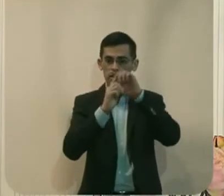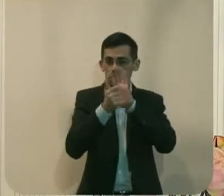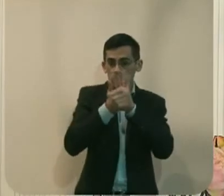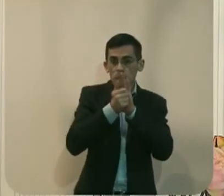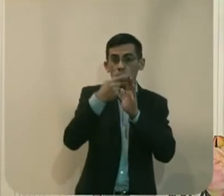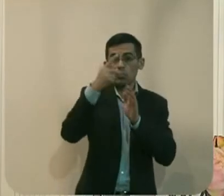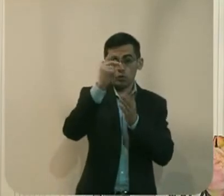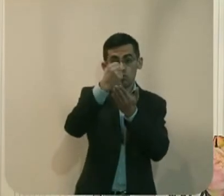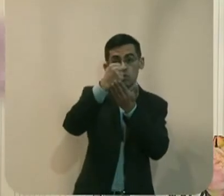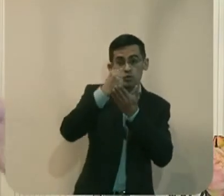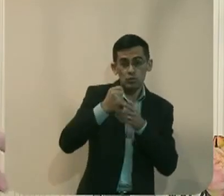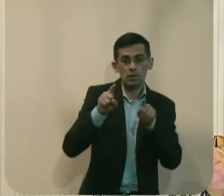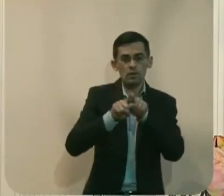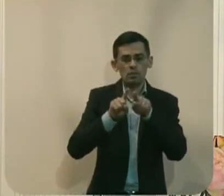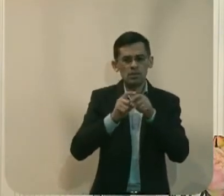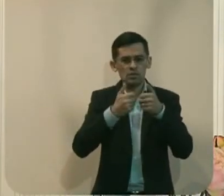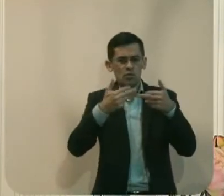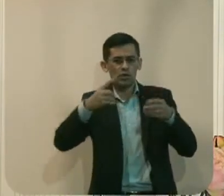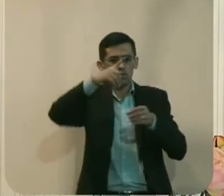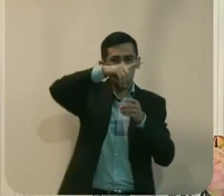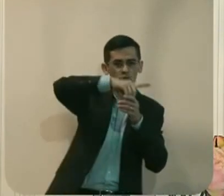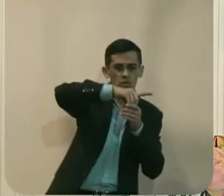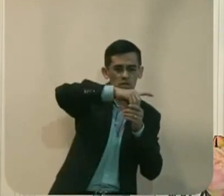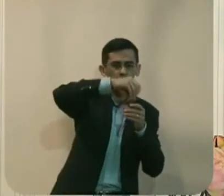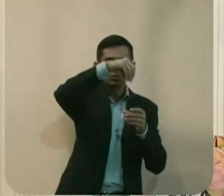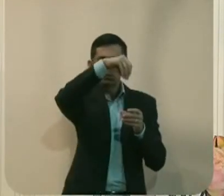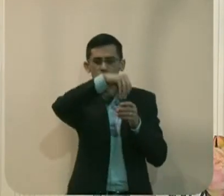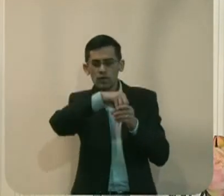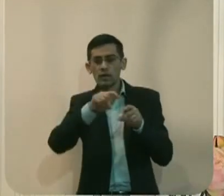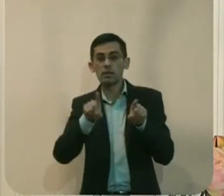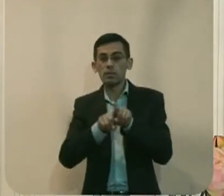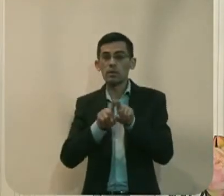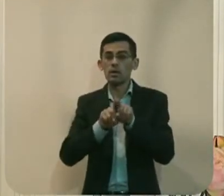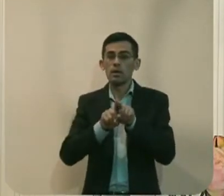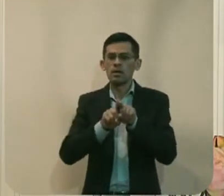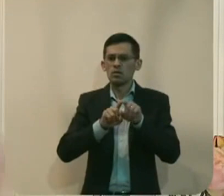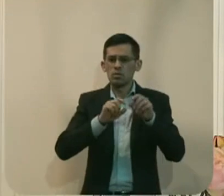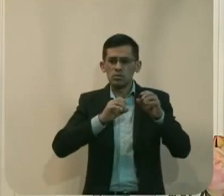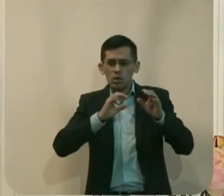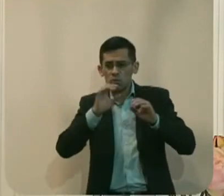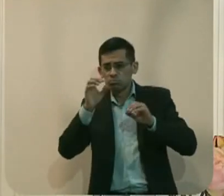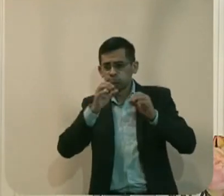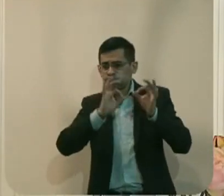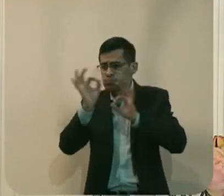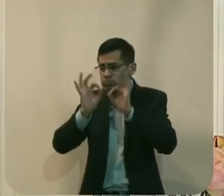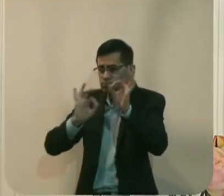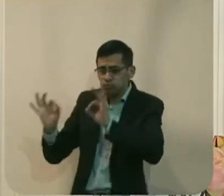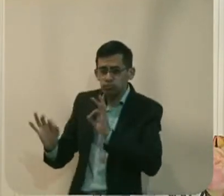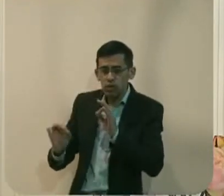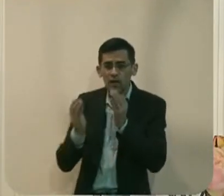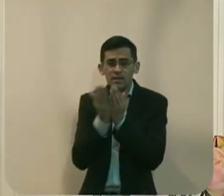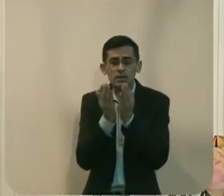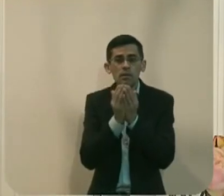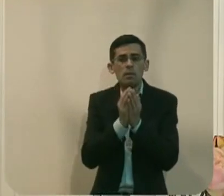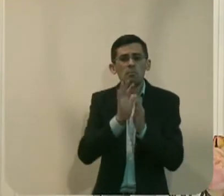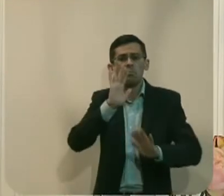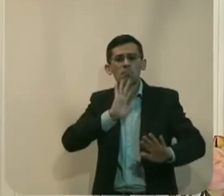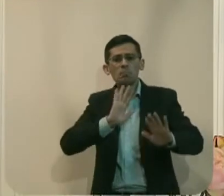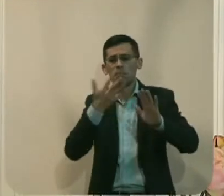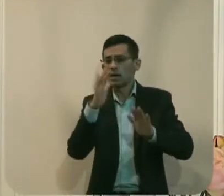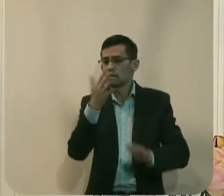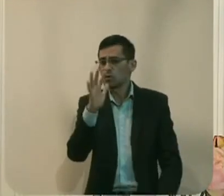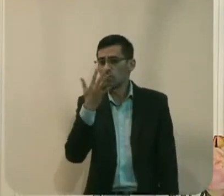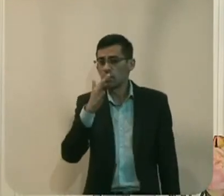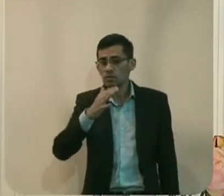sua ajuda, com os recursos do dízimo, com outras ofertas, com a mobilidade dos crentes,